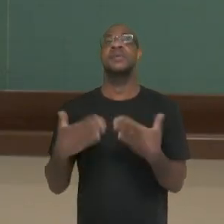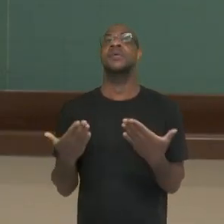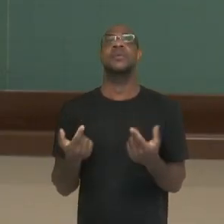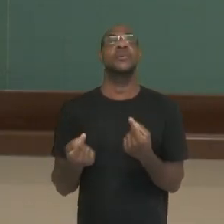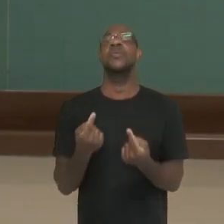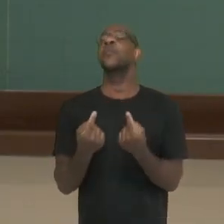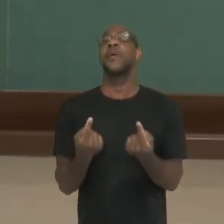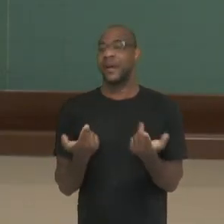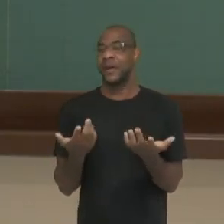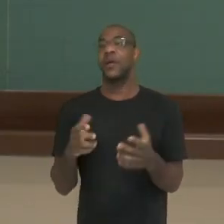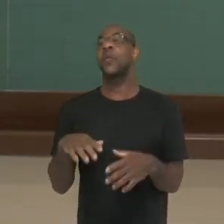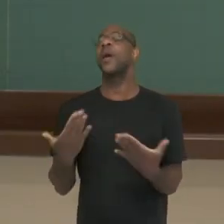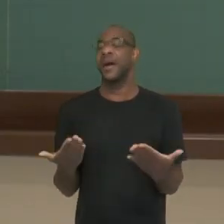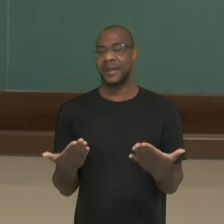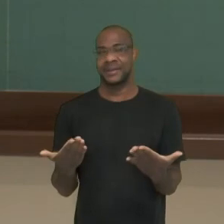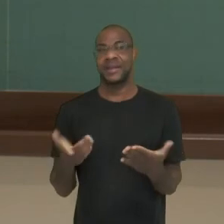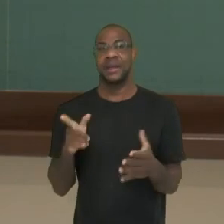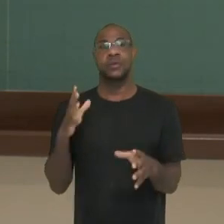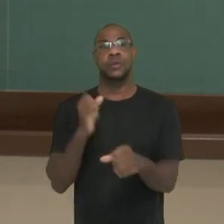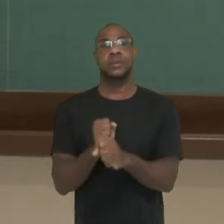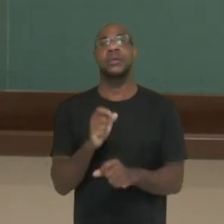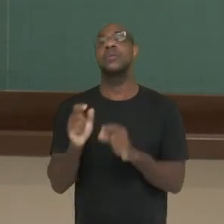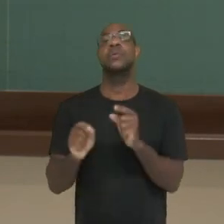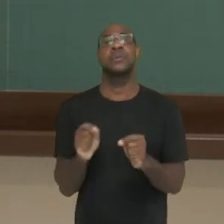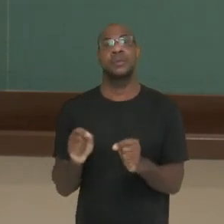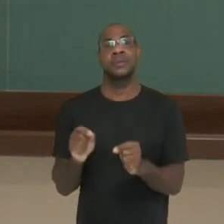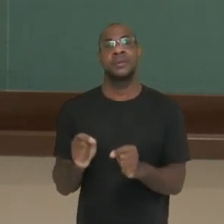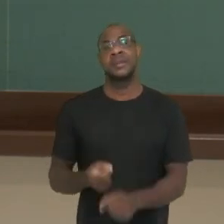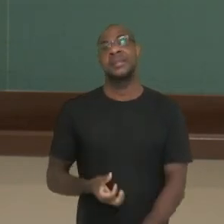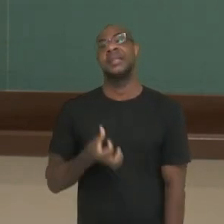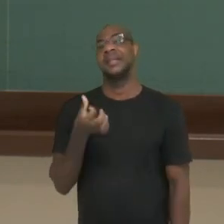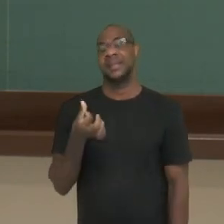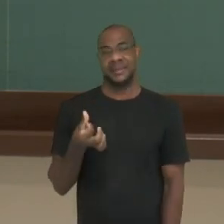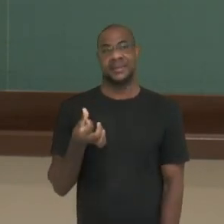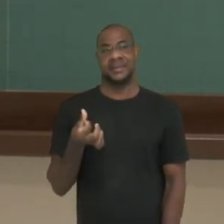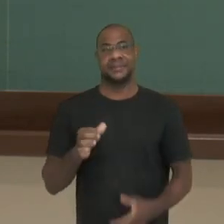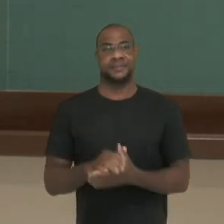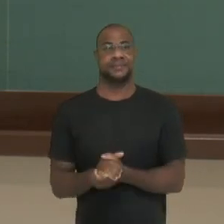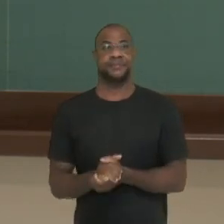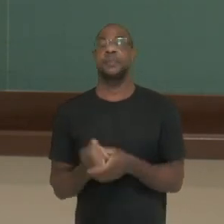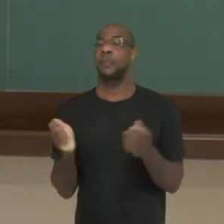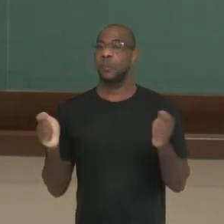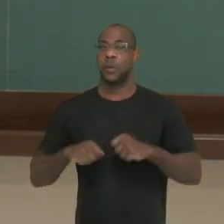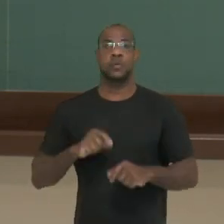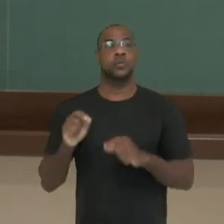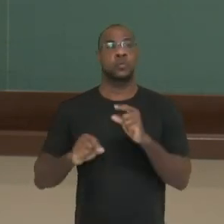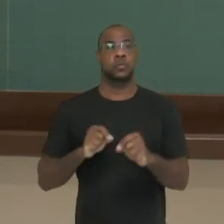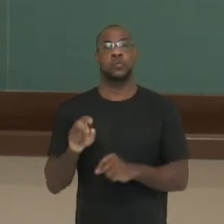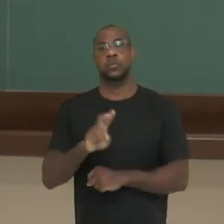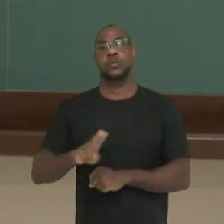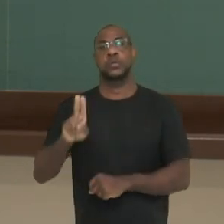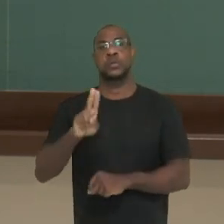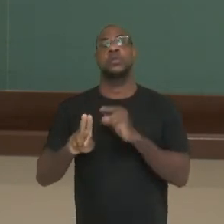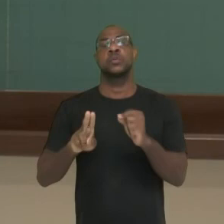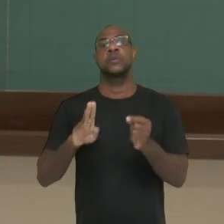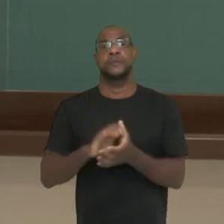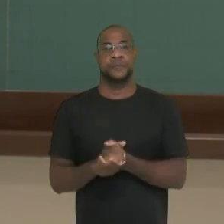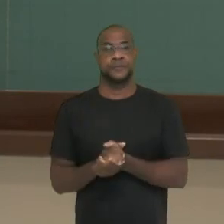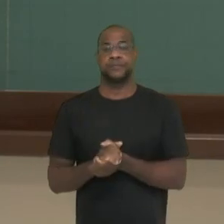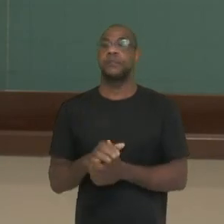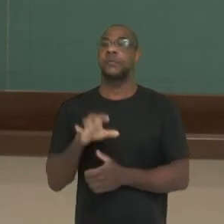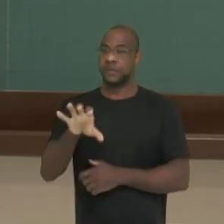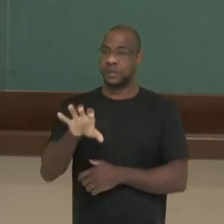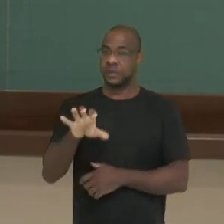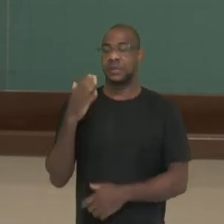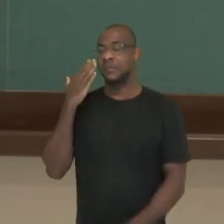os anagramas? São um total de 6 anagramas. Eu posso usar então desta